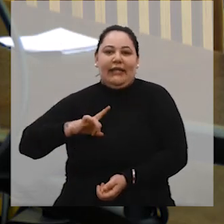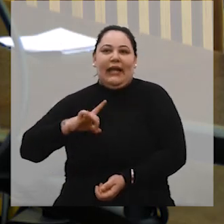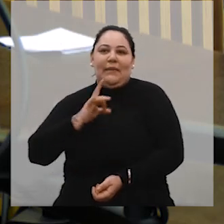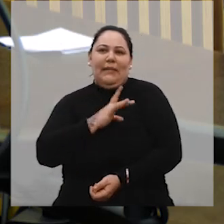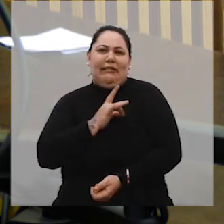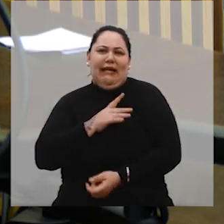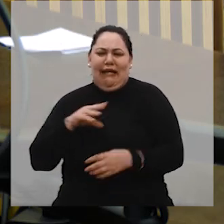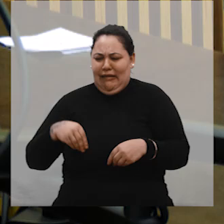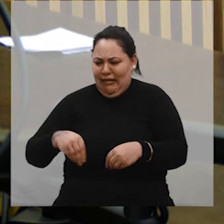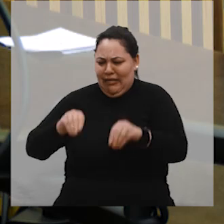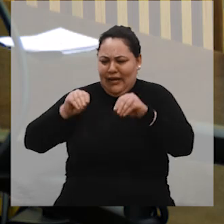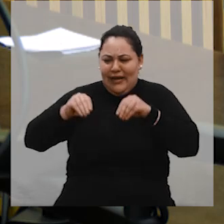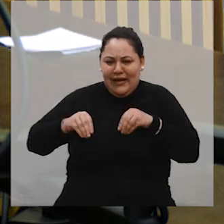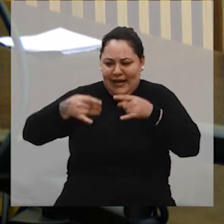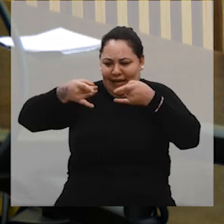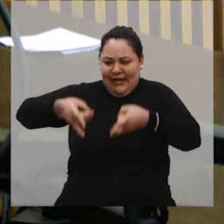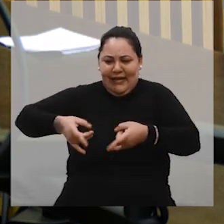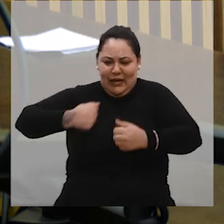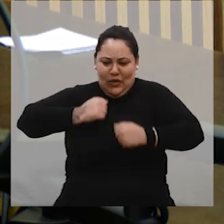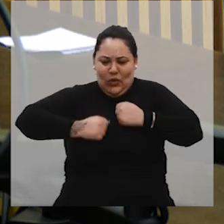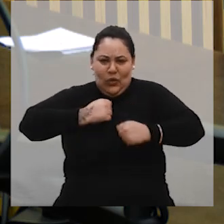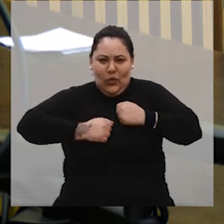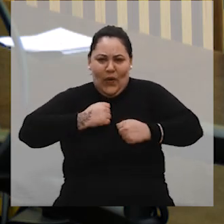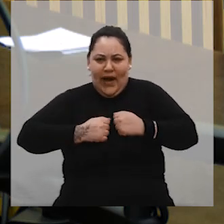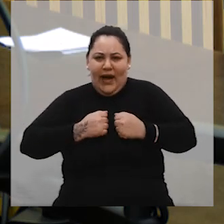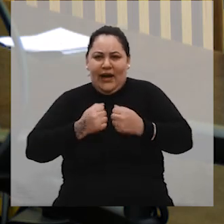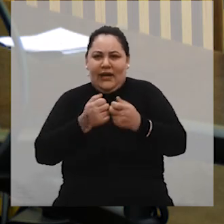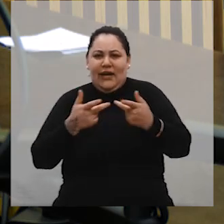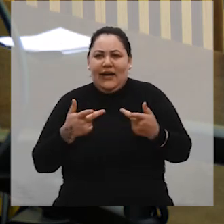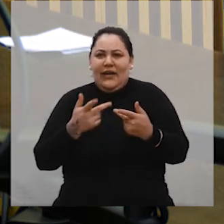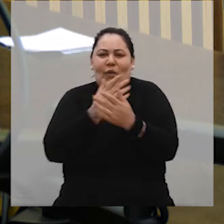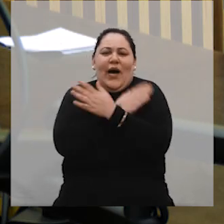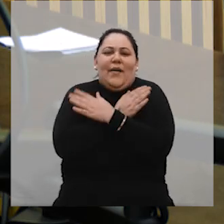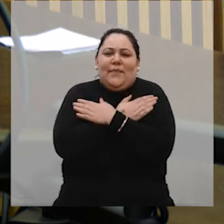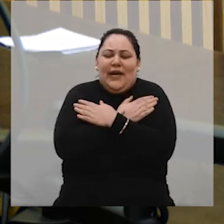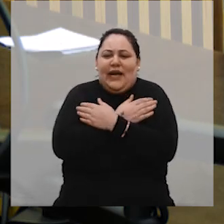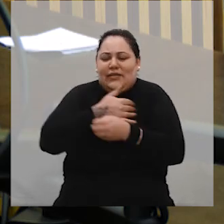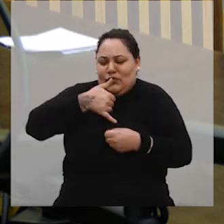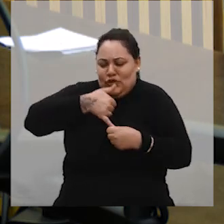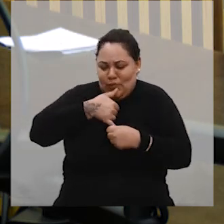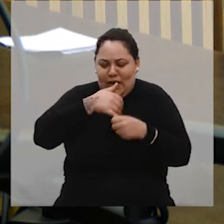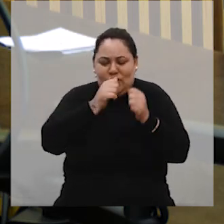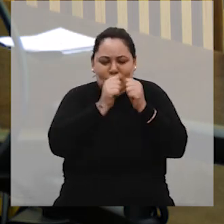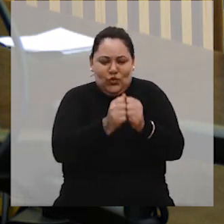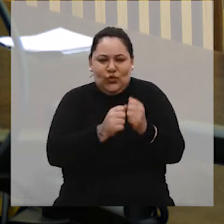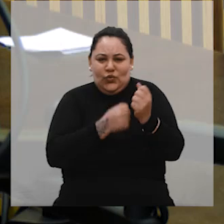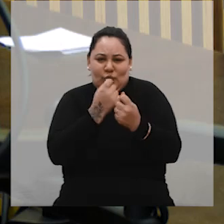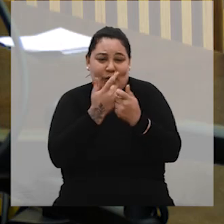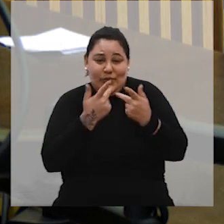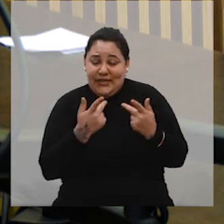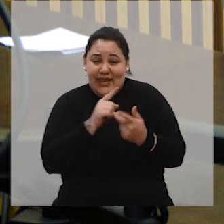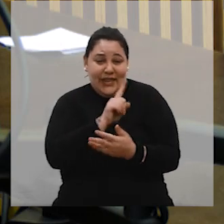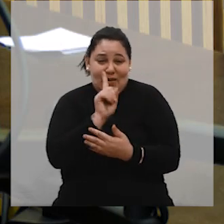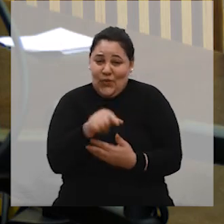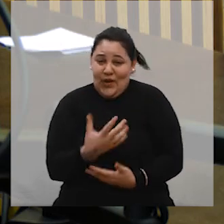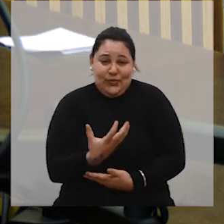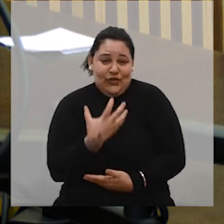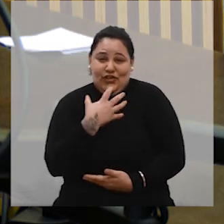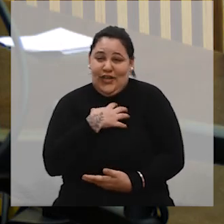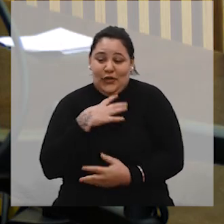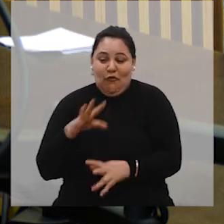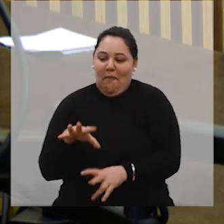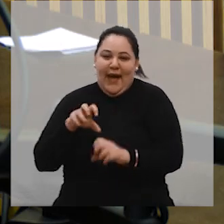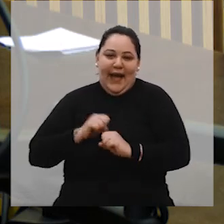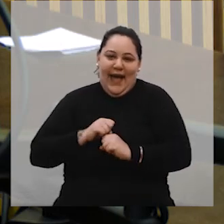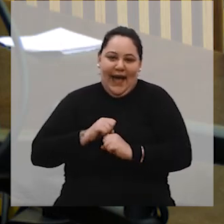o lençol, né? A toalha, a roupa, o abraço, o tomar o chimarrão, né? Essa não é uma forma da gente pegar